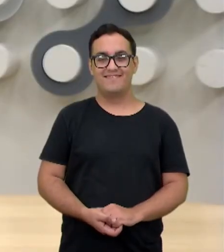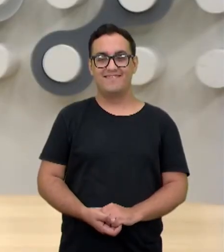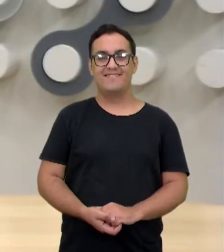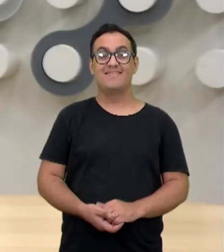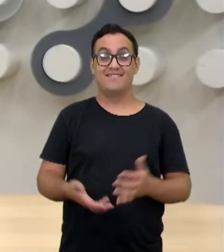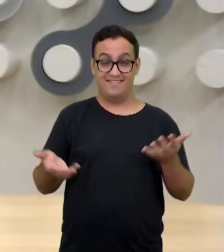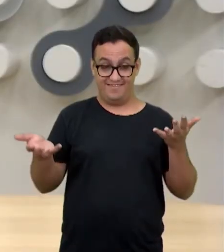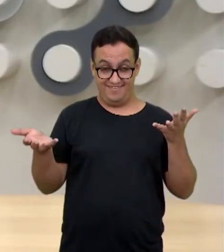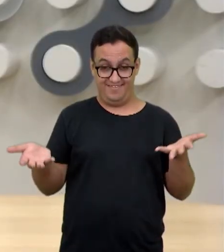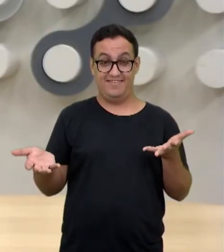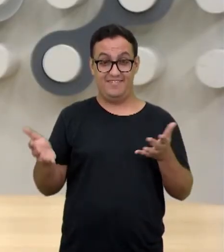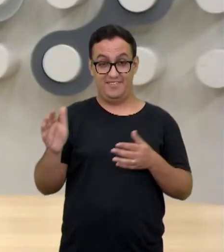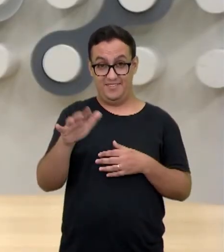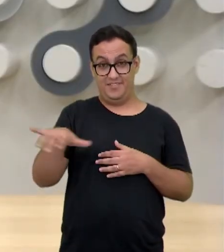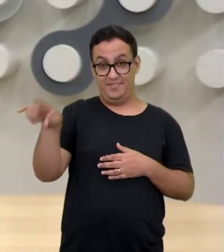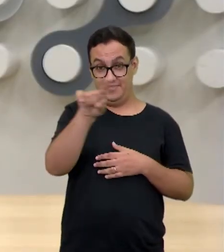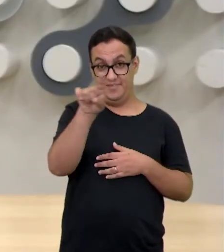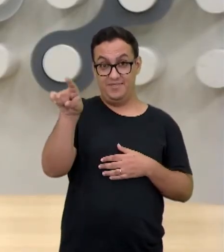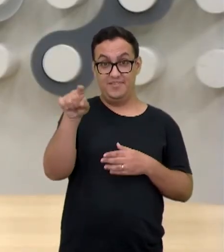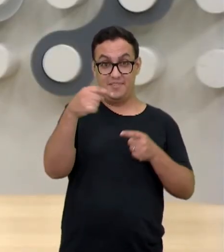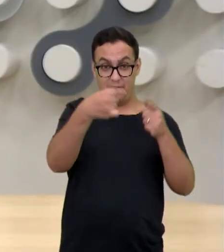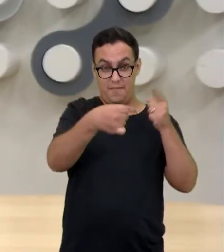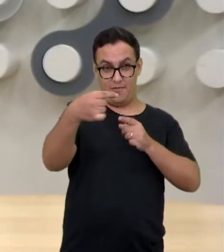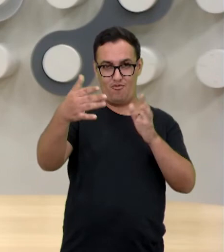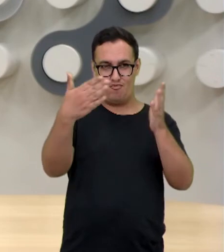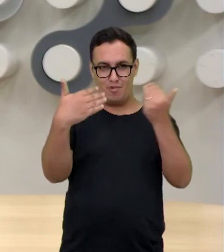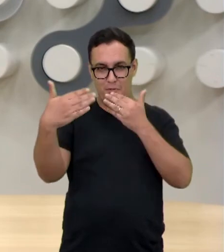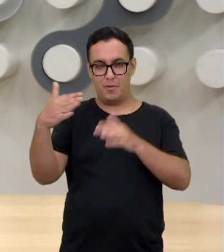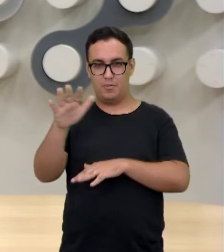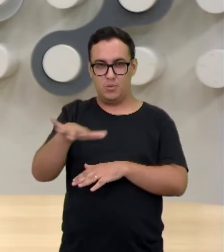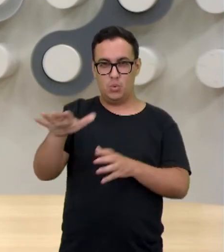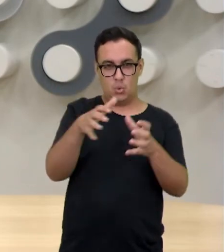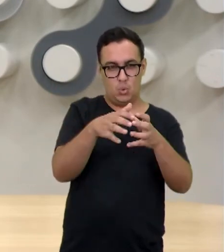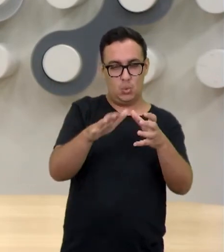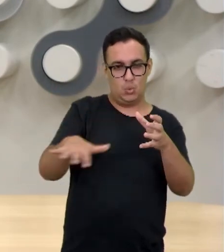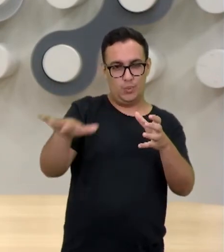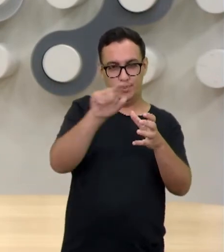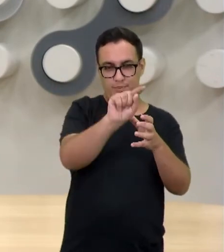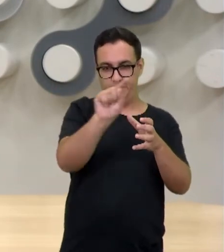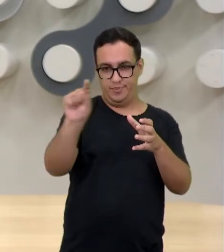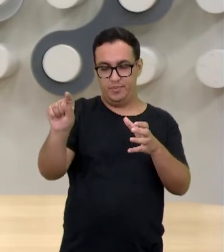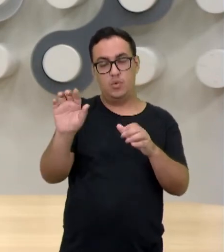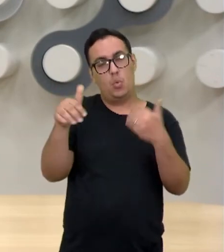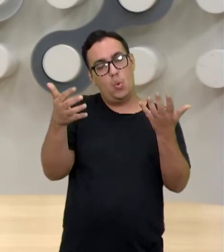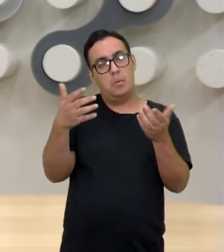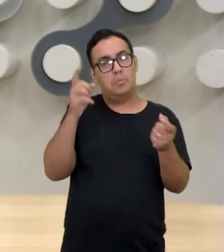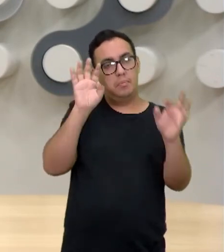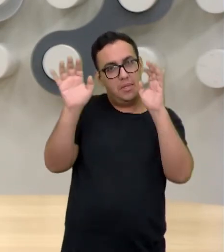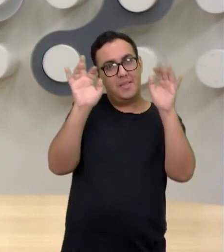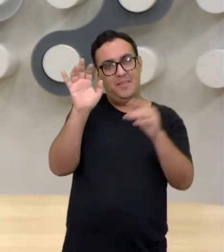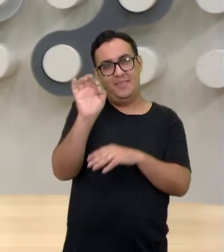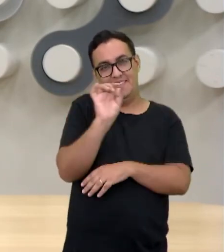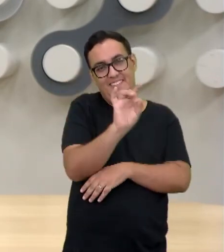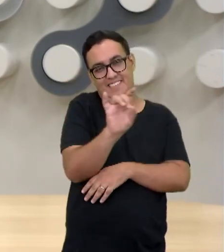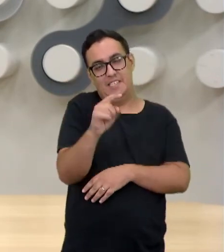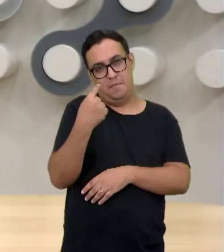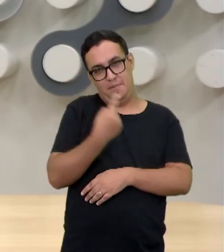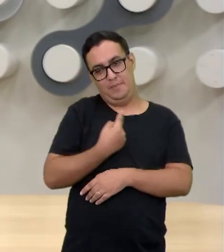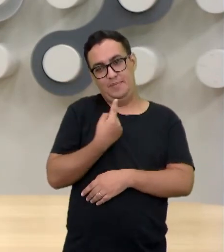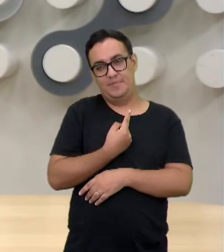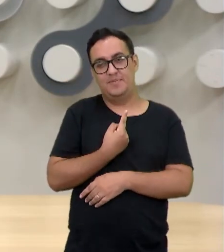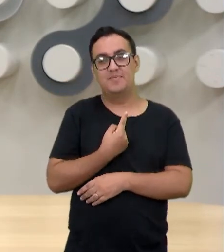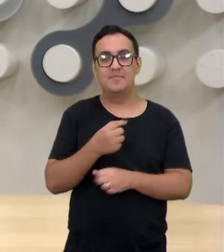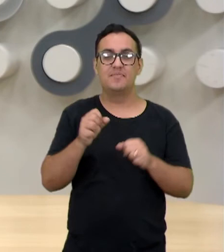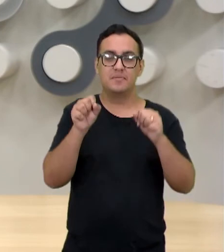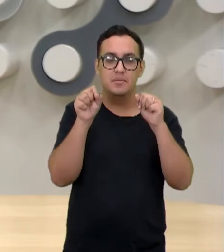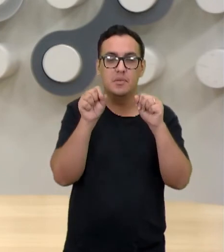Então, pessoal, a discussão que vocês realizaram entre vocês ou que refletiram aí individualmente, vocês